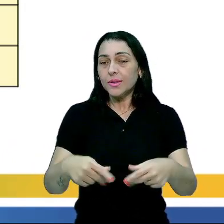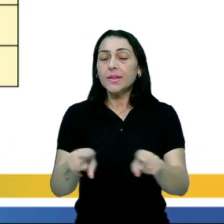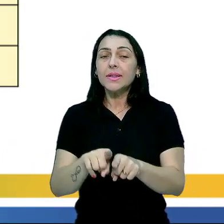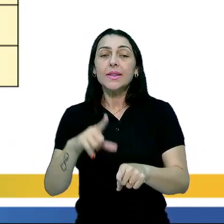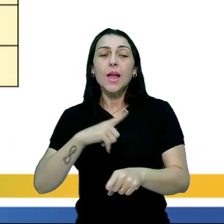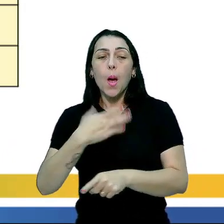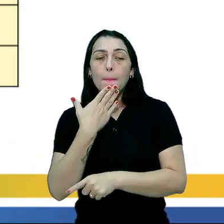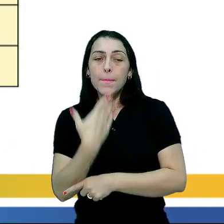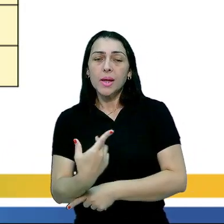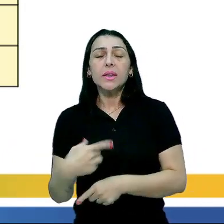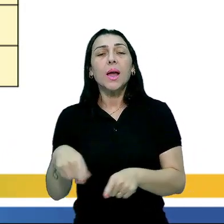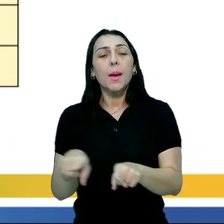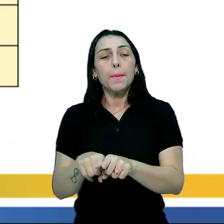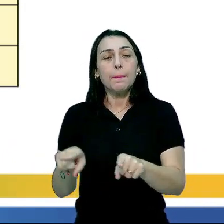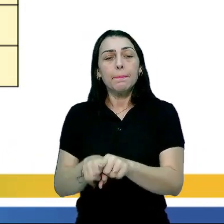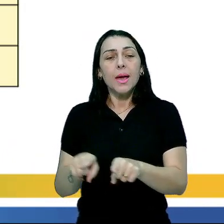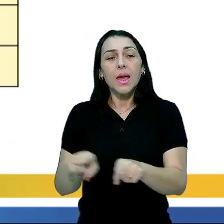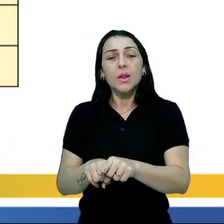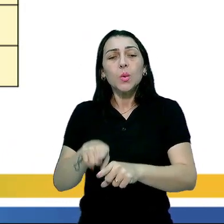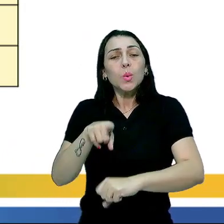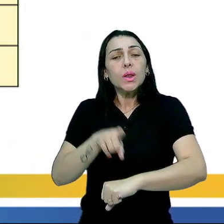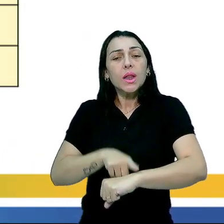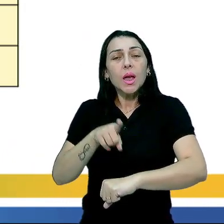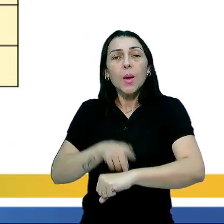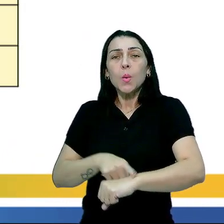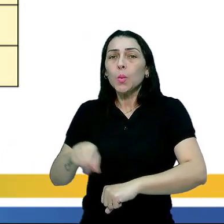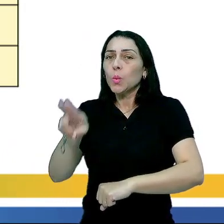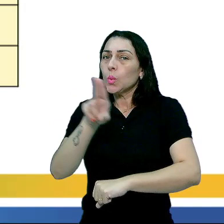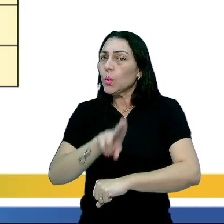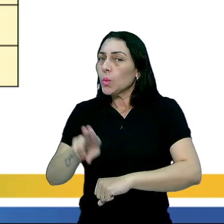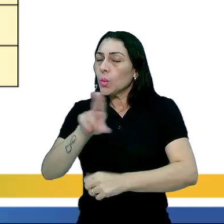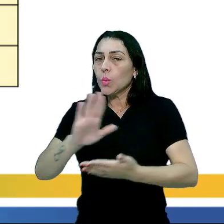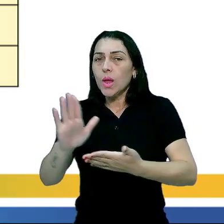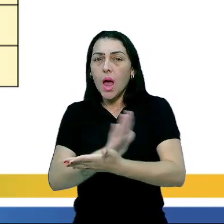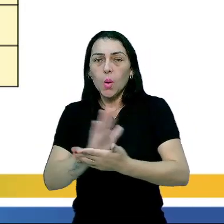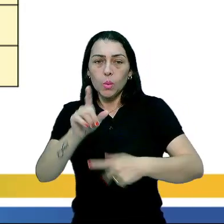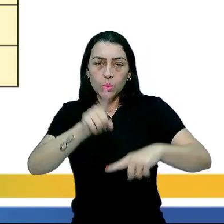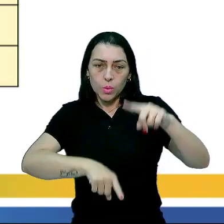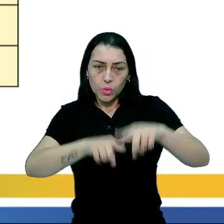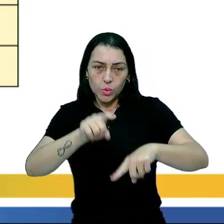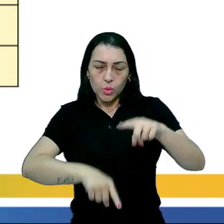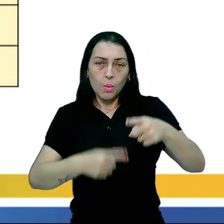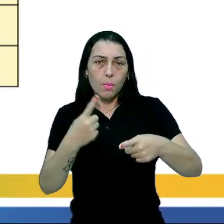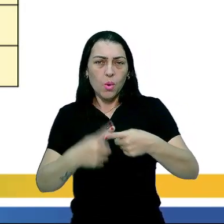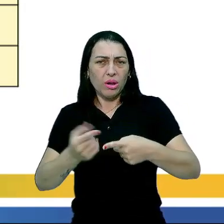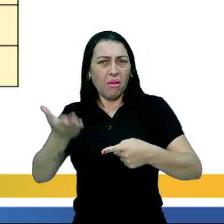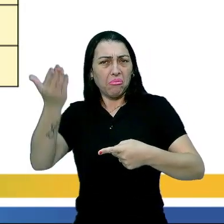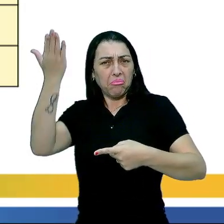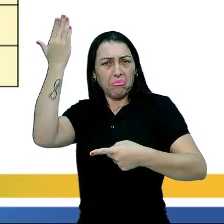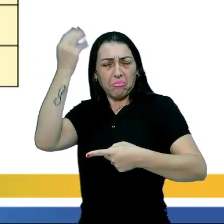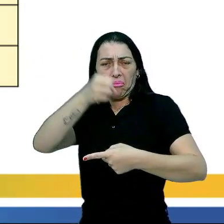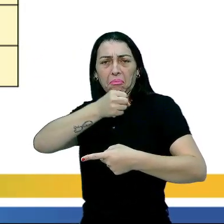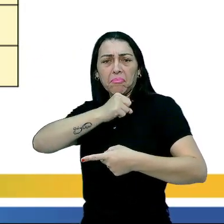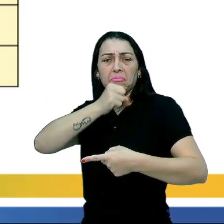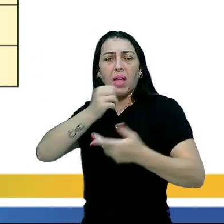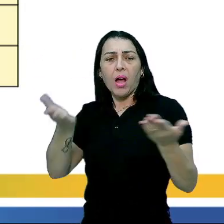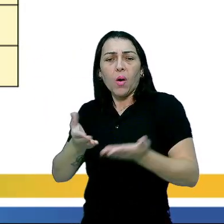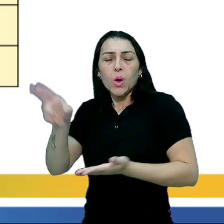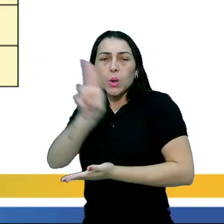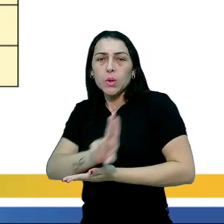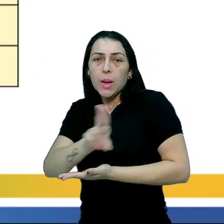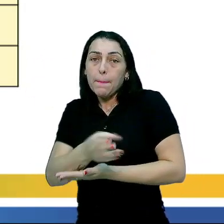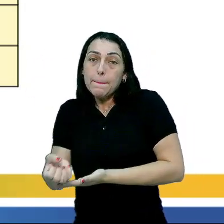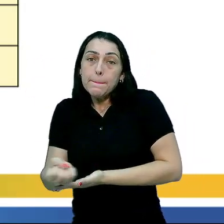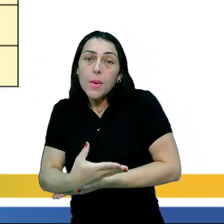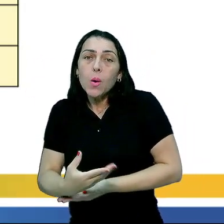temos o apelo temporal, então é aquela ideia, não use mais determinado tipo de produto porque é antigo, então agora vamos utilizar esse